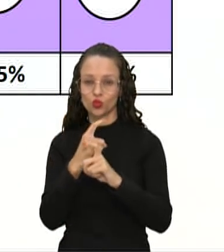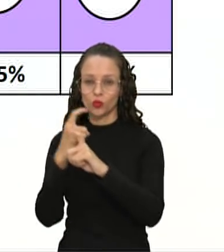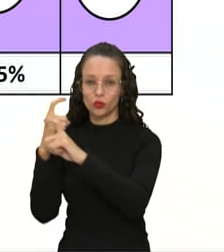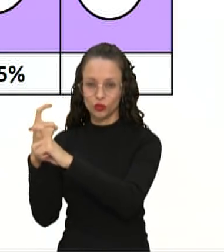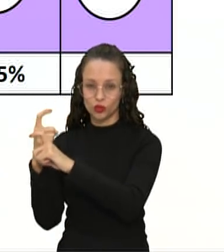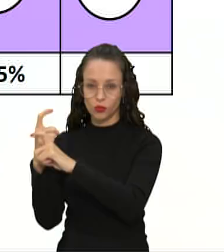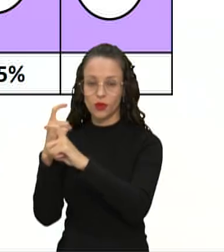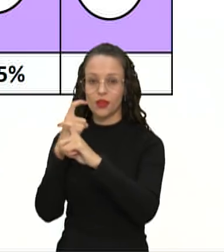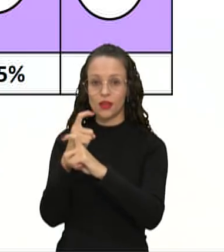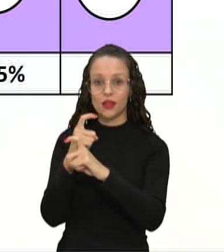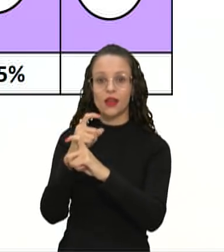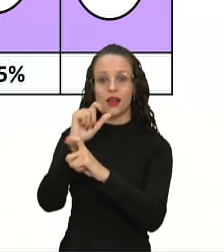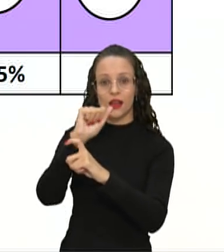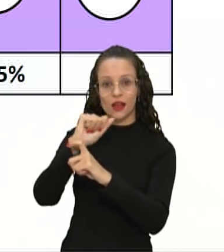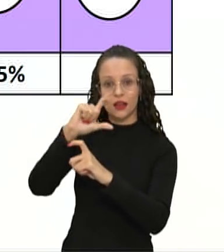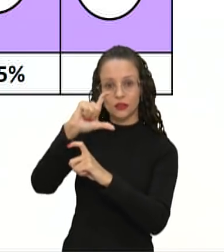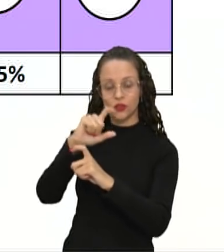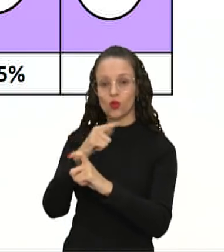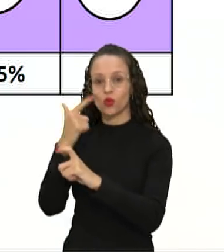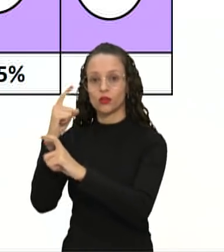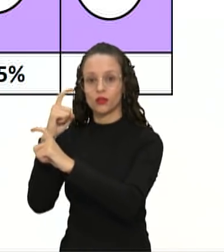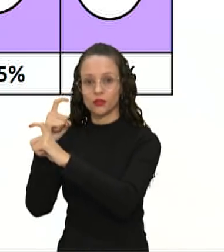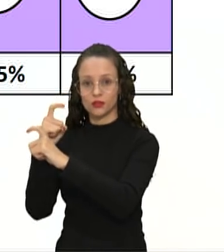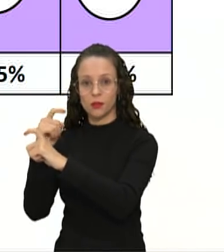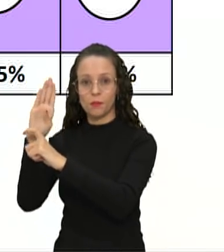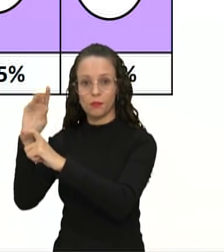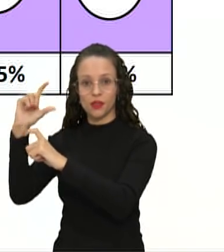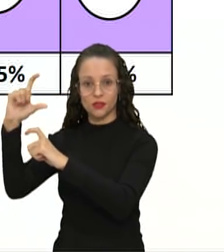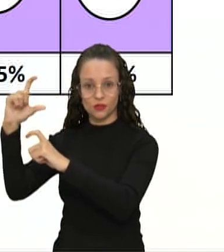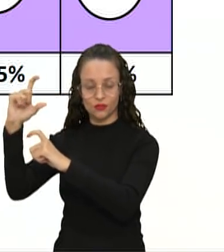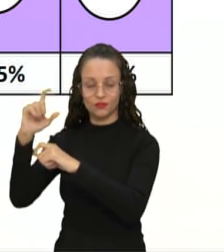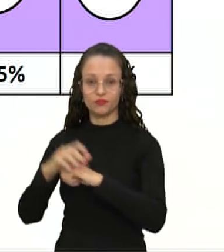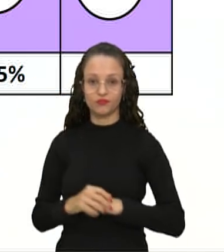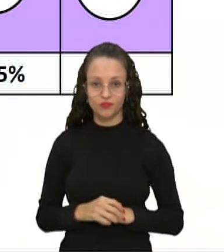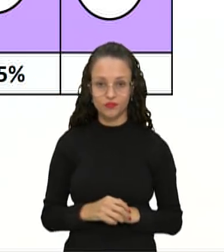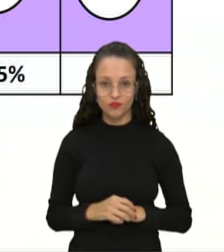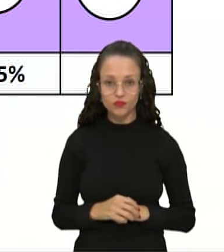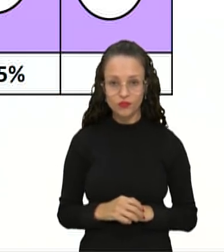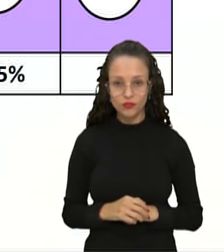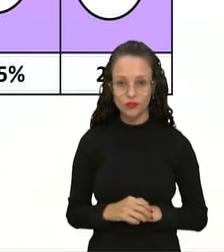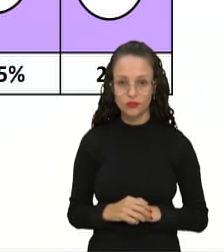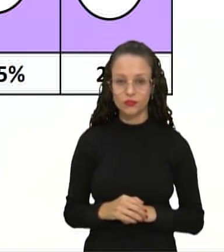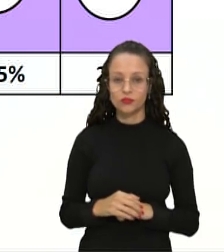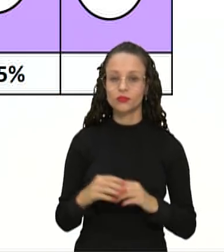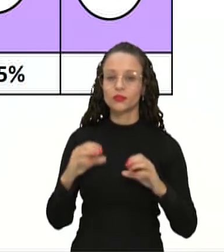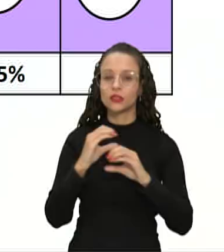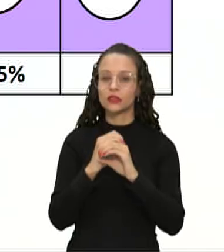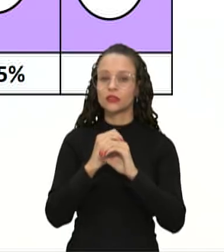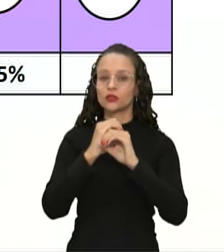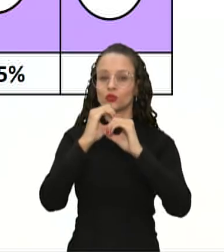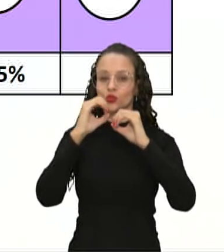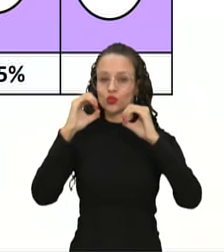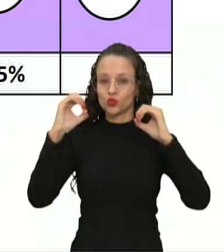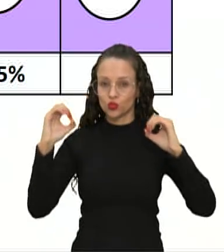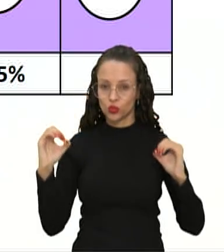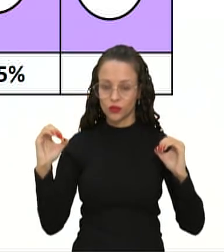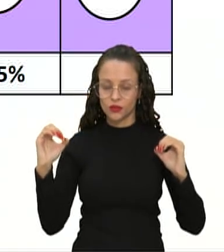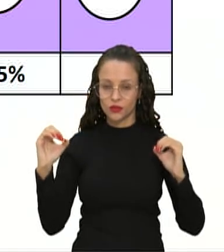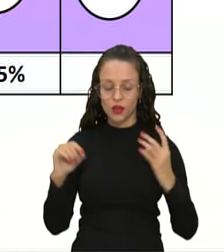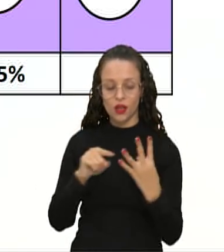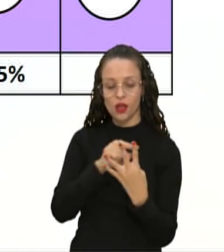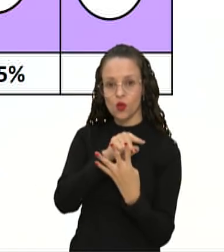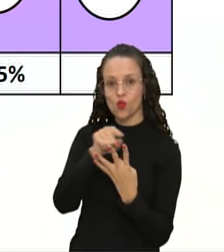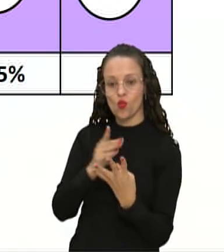cromossomo só com azão, outro cromossomo só com bezão. Então, na hora de separar para formar os gametas, eu tinha 4